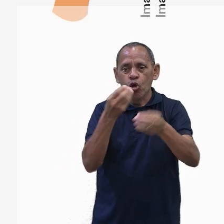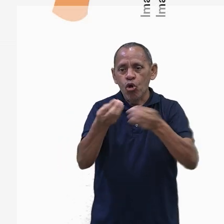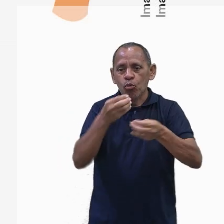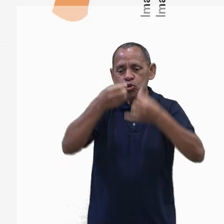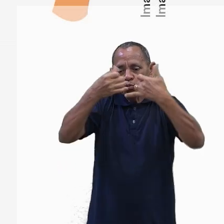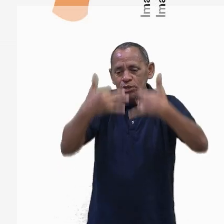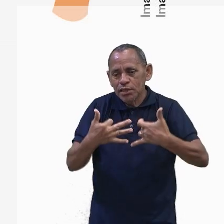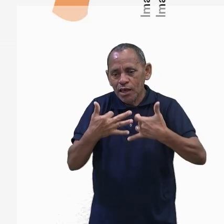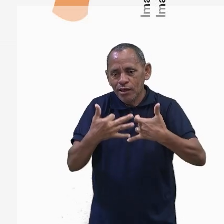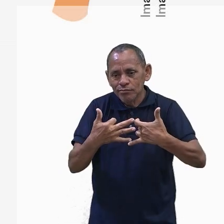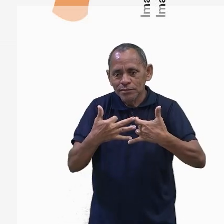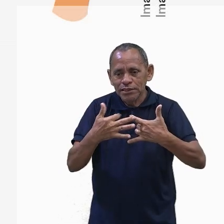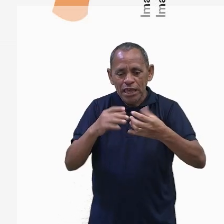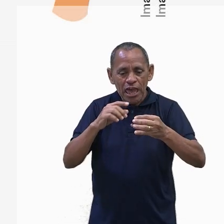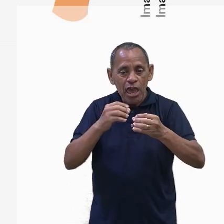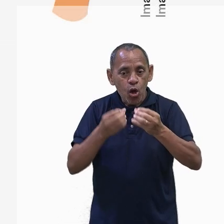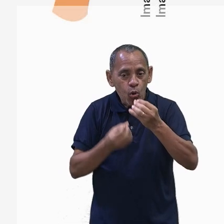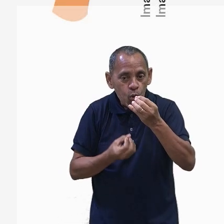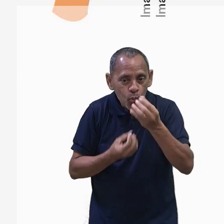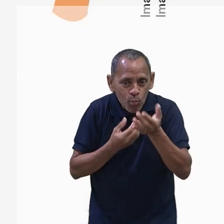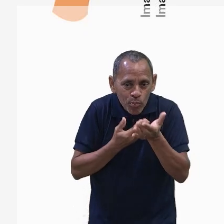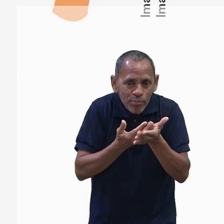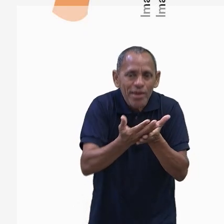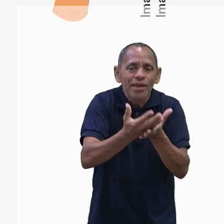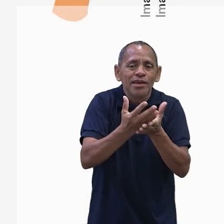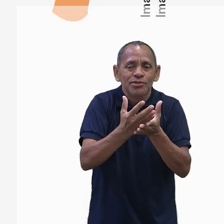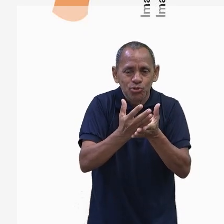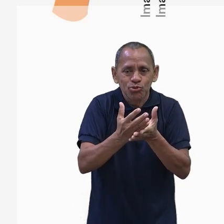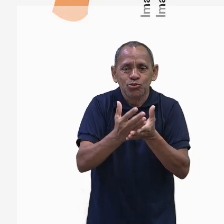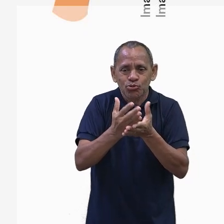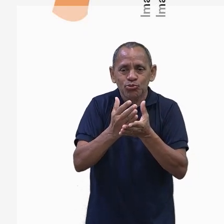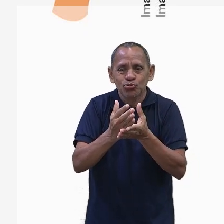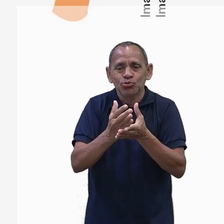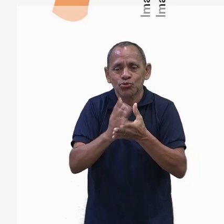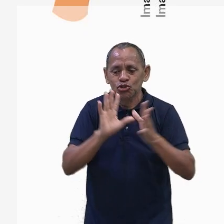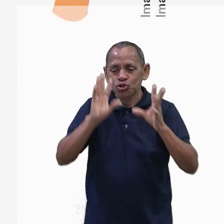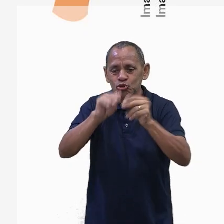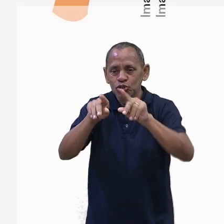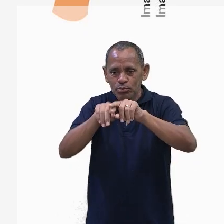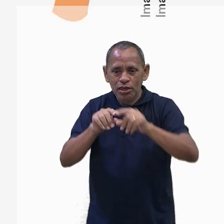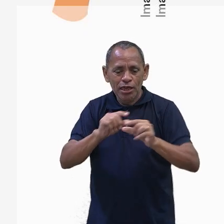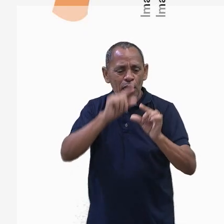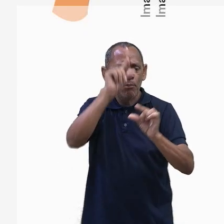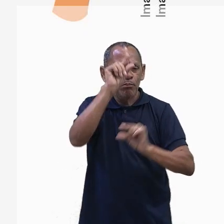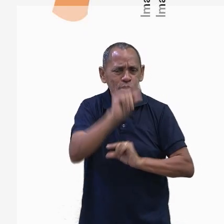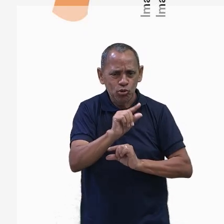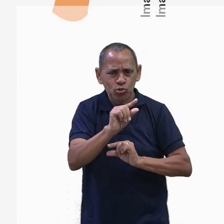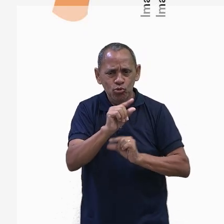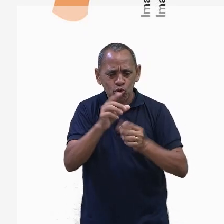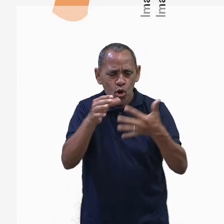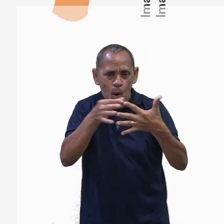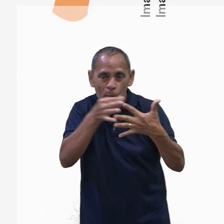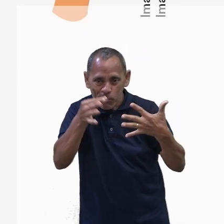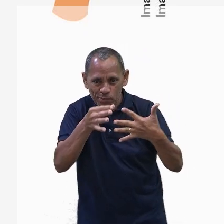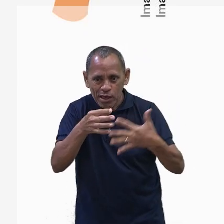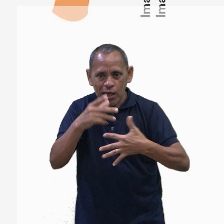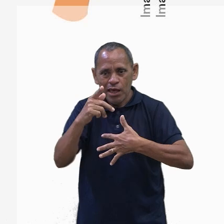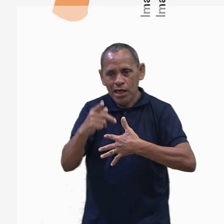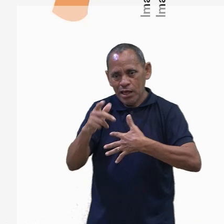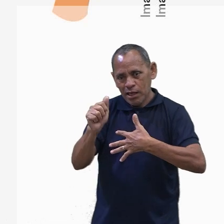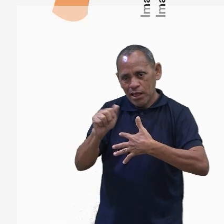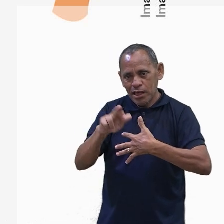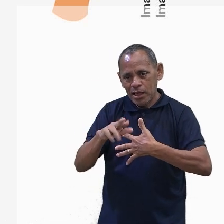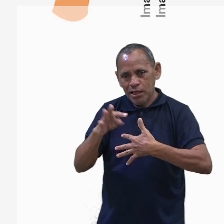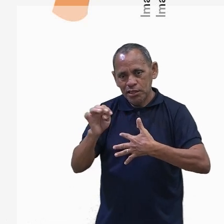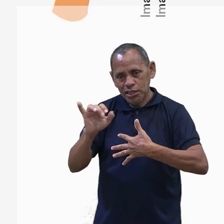é aqui, é a partir do átomo, que é a menor partícula existente, nós estamos falando do século, lembre que nós estamos falando de